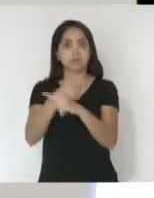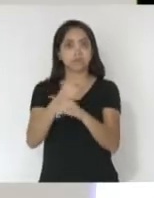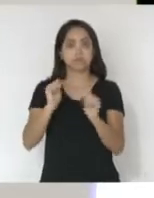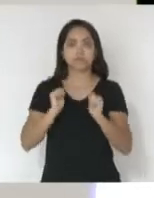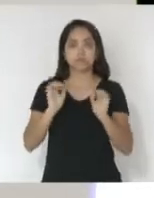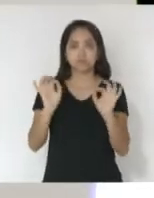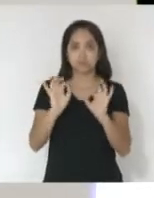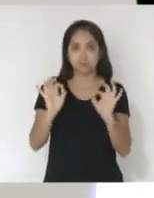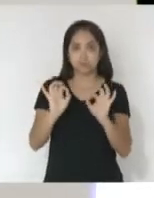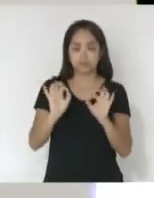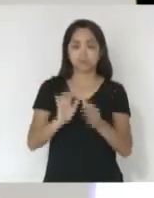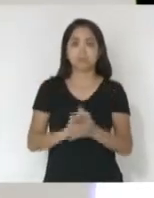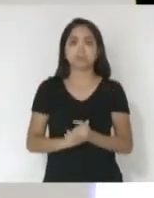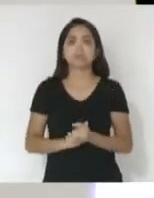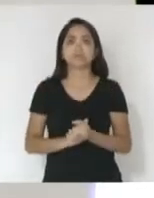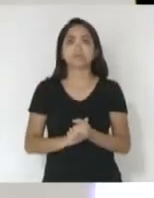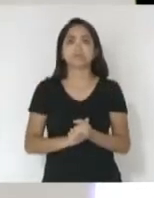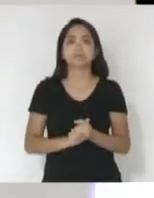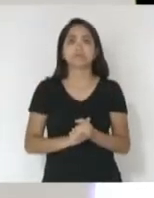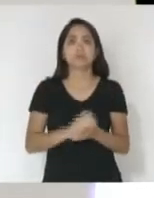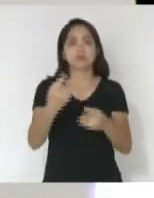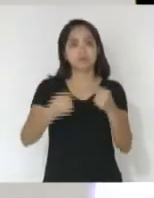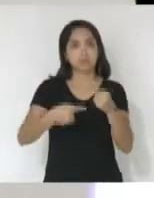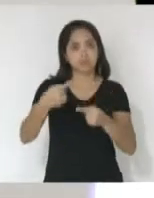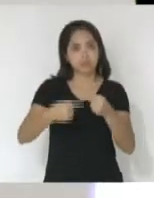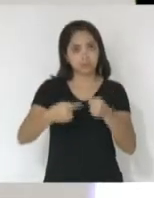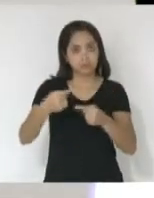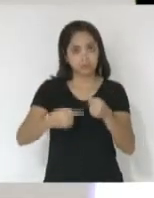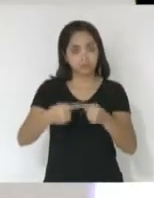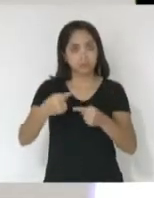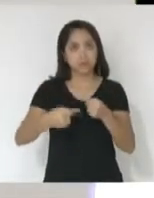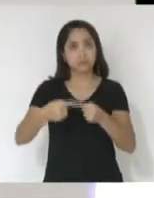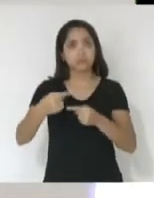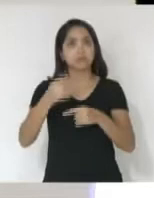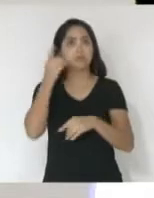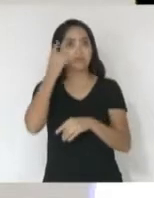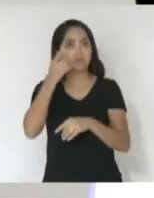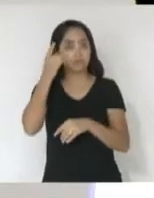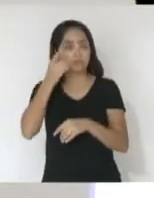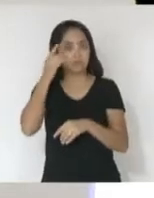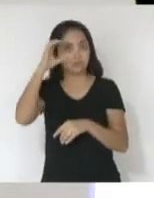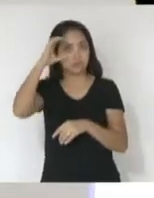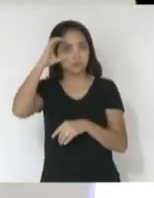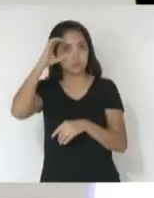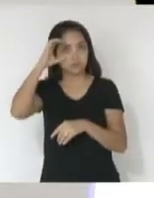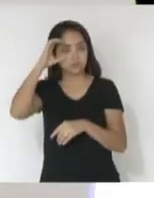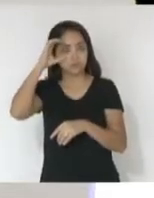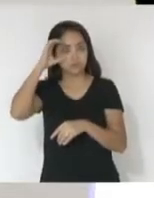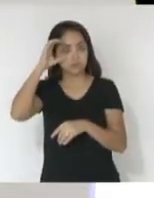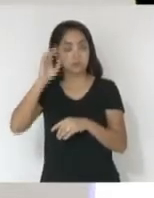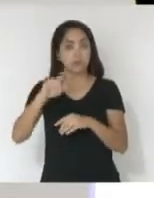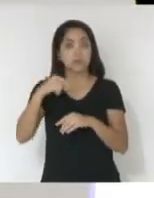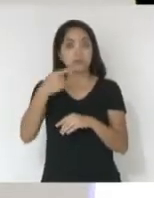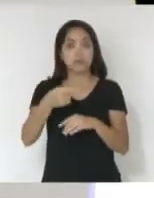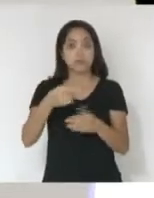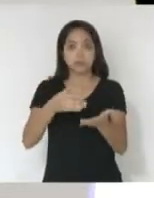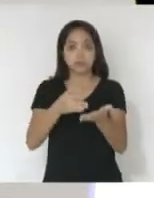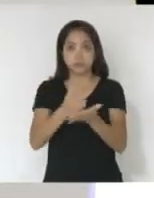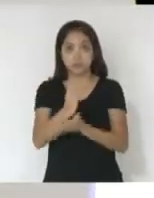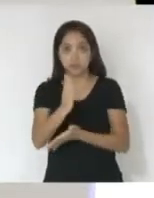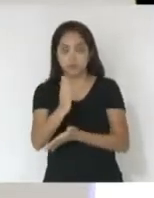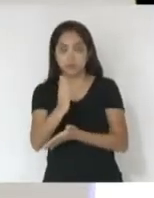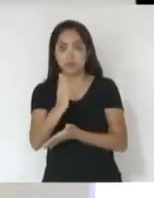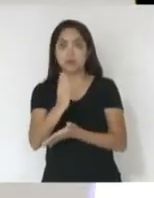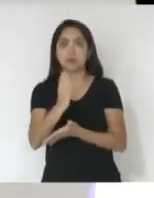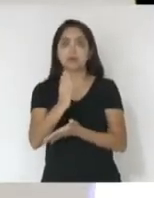abstenção. Ex-ofício foi discutido pelo senhor deputado Fernando Curuche, e logo após aprovado em primeiro